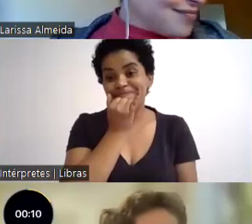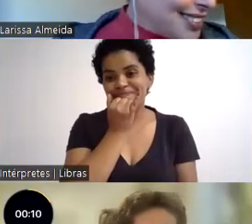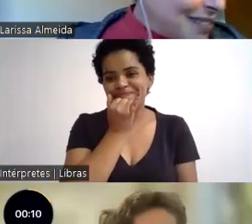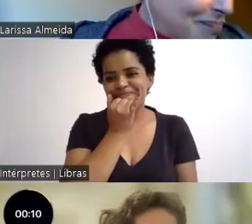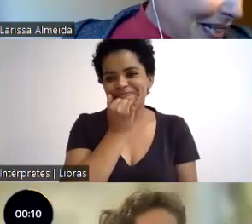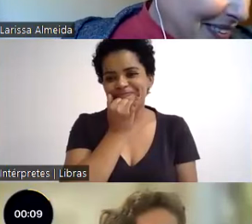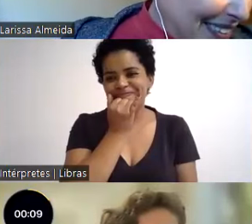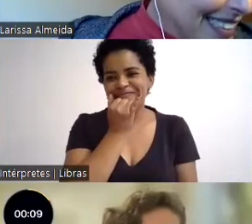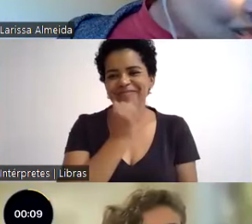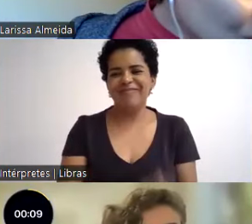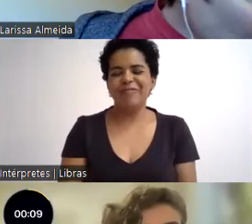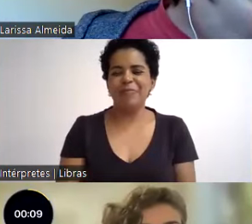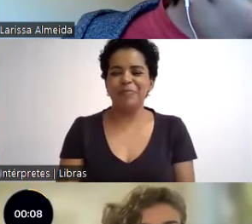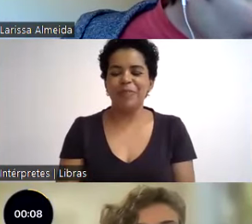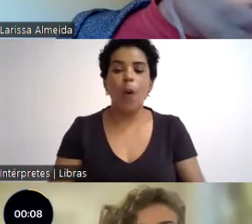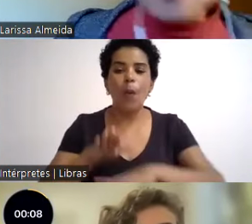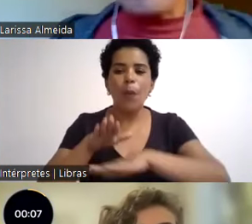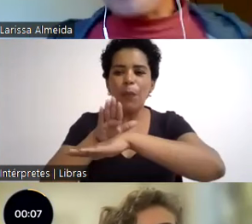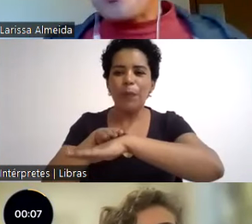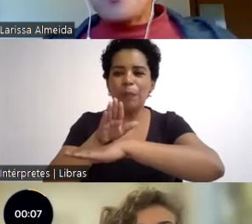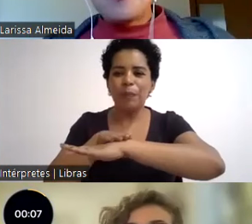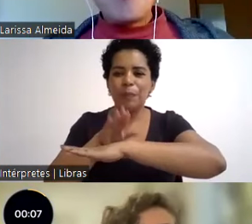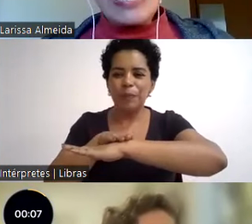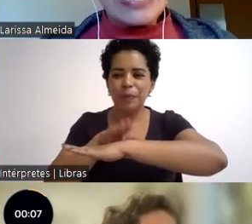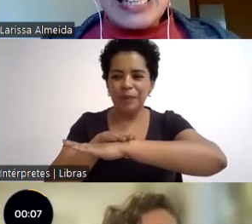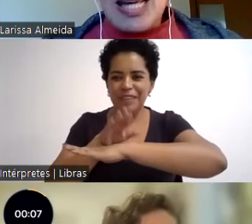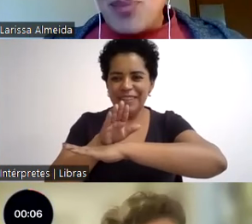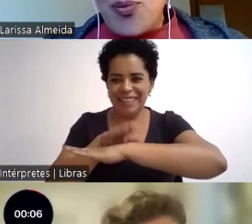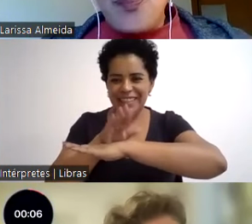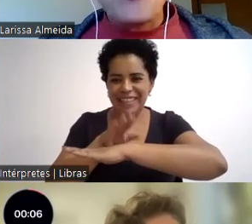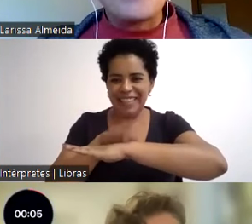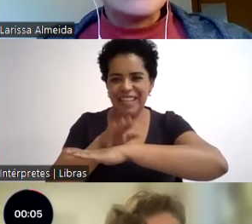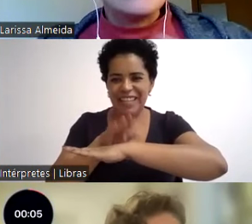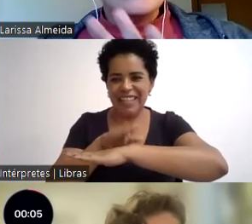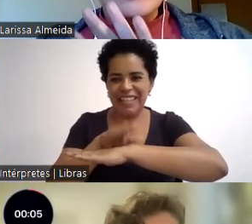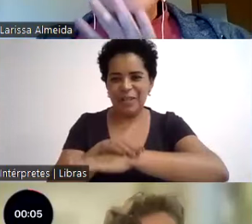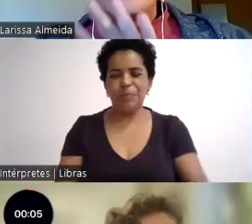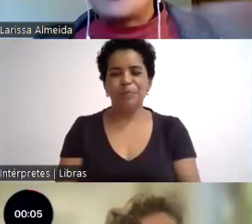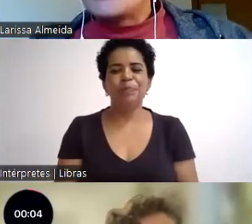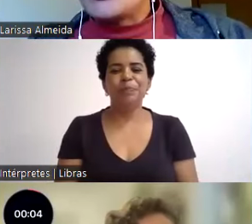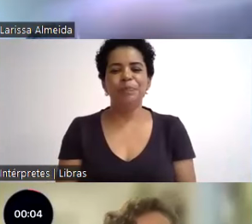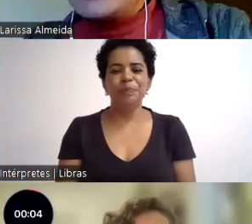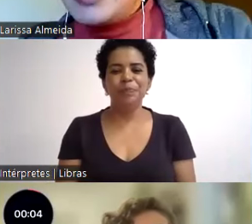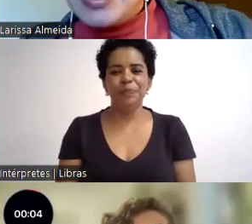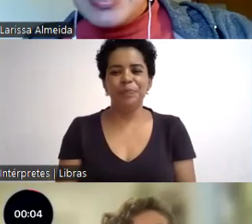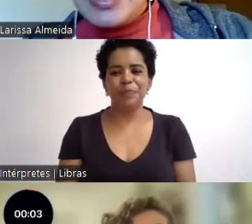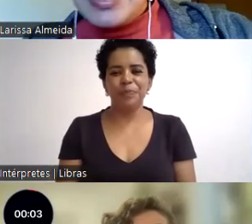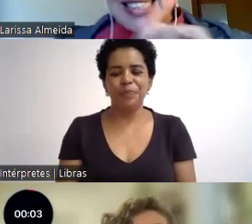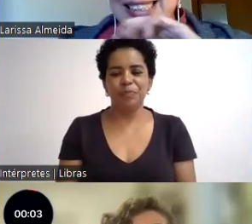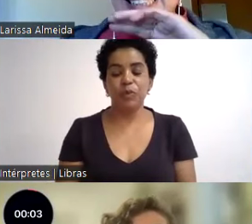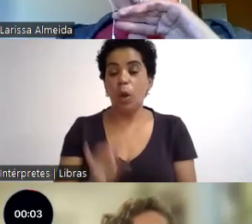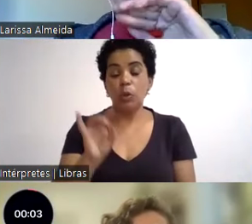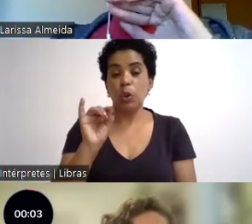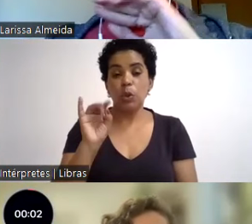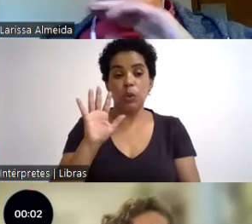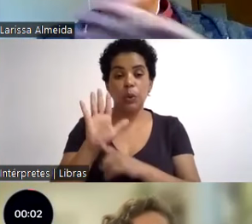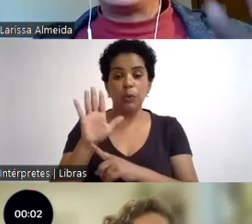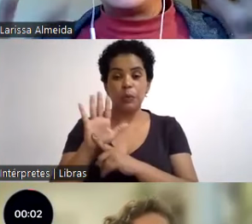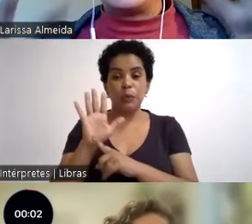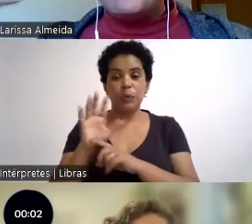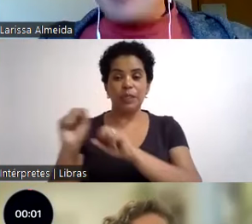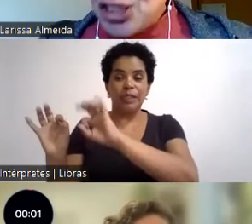difícil de cuidar Também, do tempo. A gente desculpa. Já está nos acréscimos, tá? Imagina, pode Tá concluir bom. tua fala. Eu vou só mostrar esse slide.